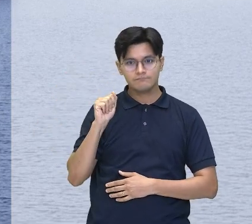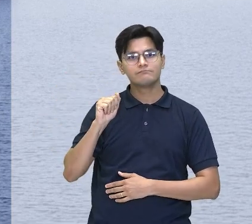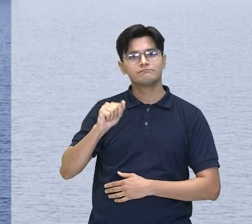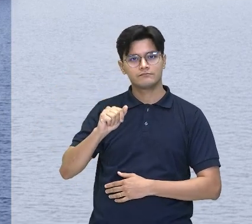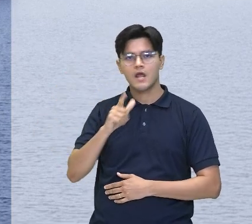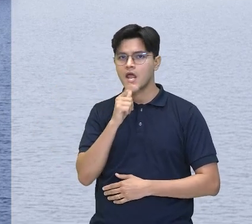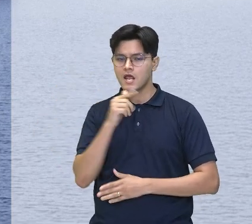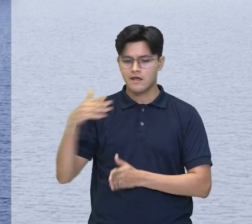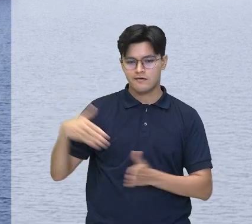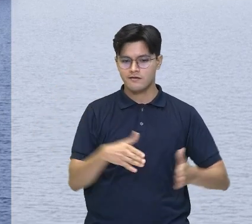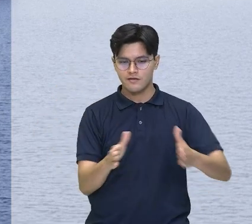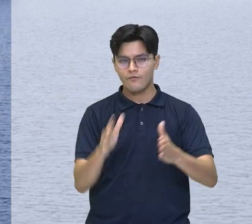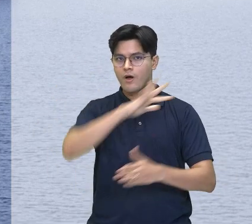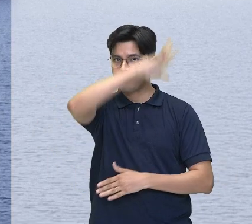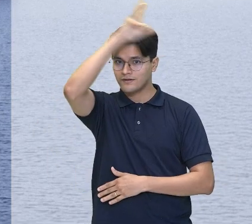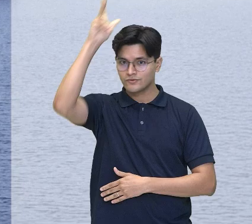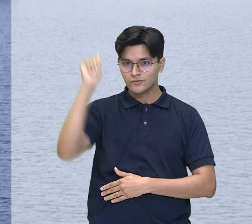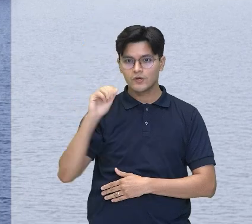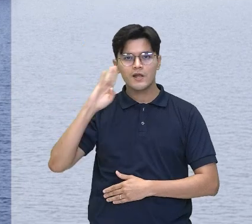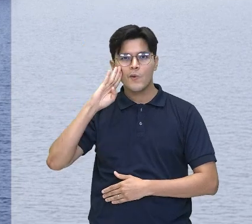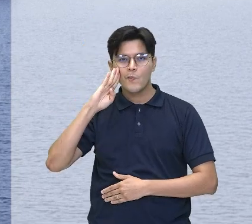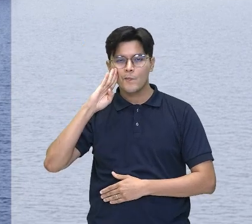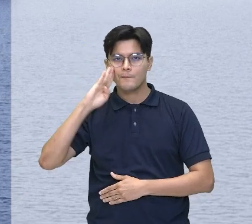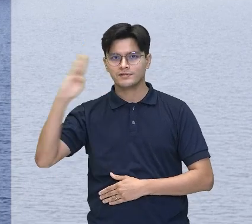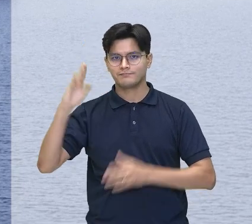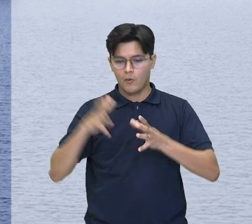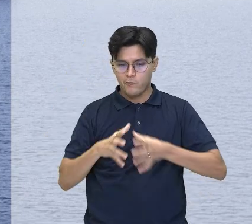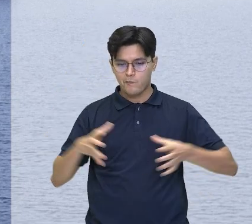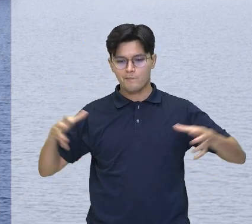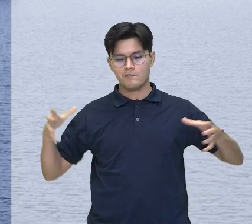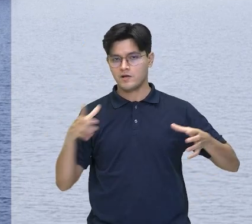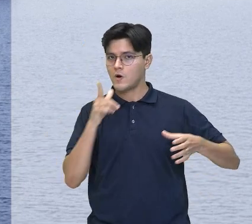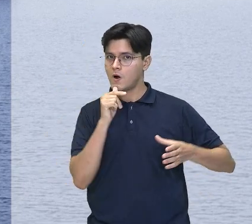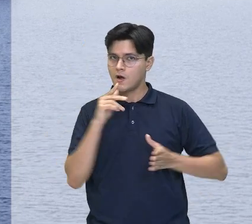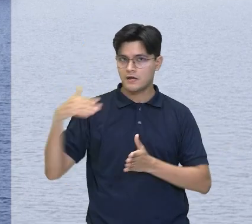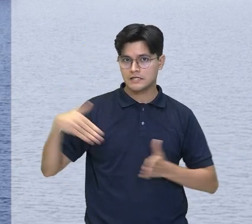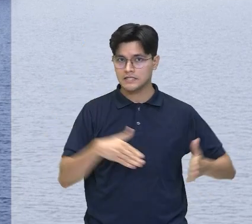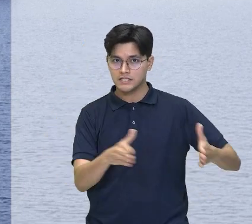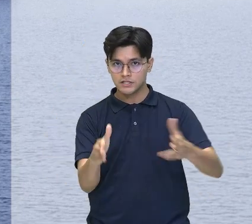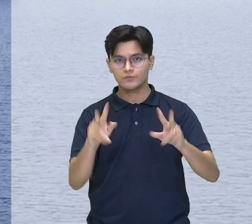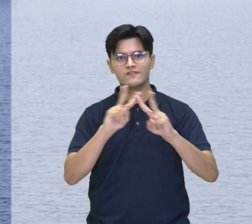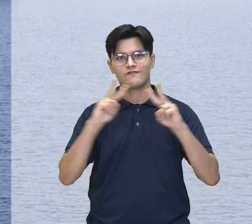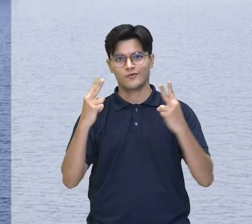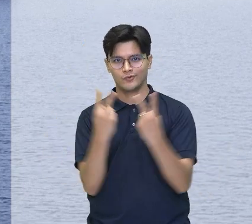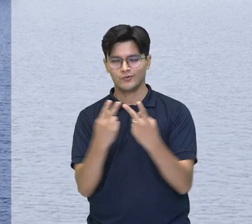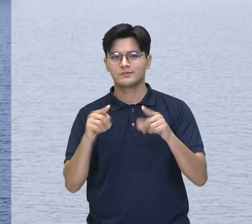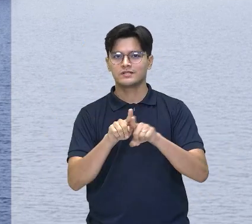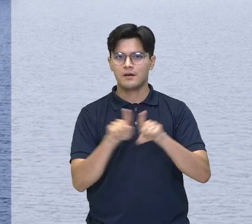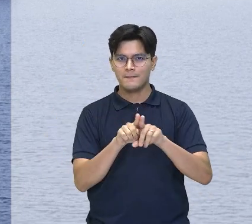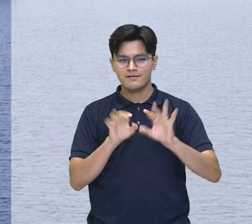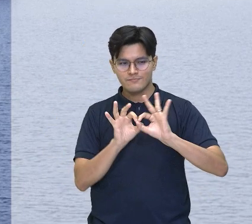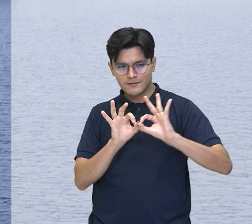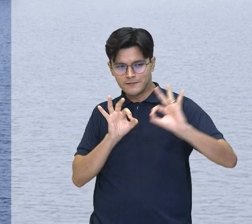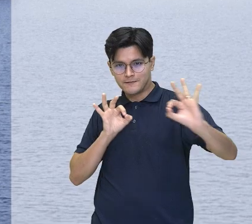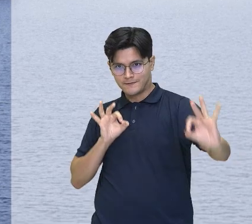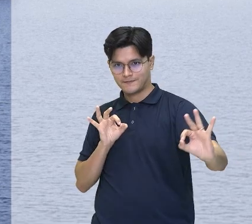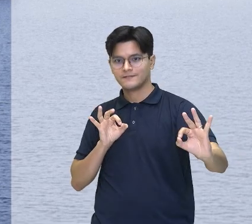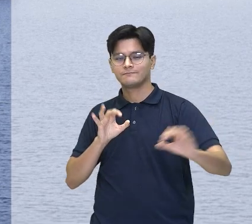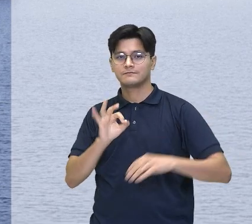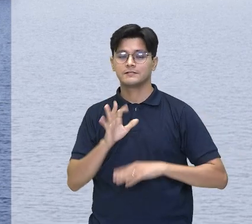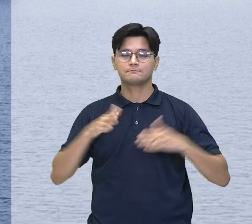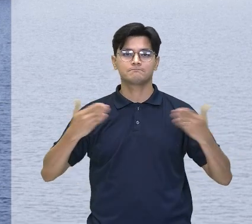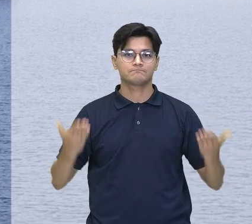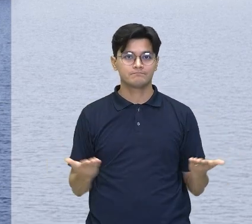maior rio do mundo em volume e em extensão. Então, a hidrografia da Amazônia, ela